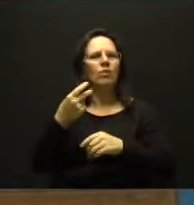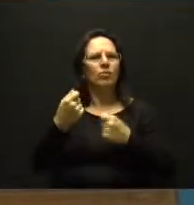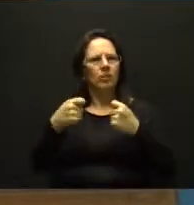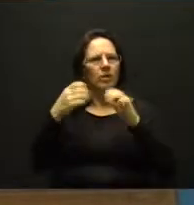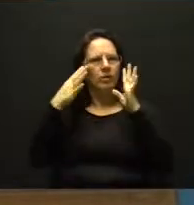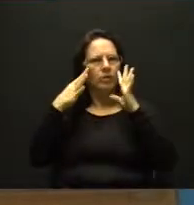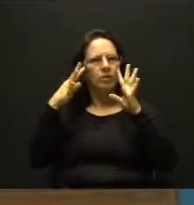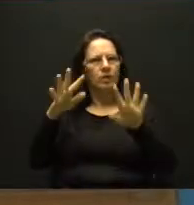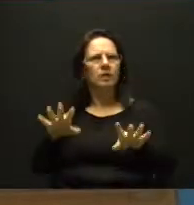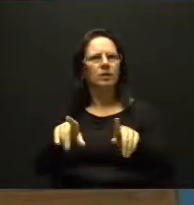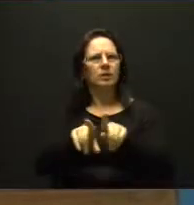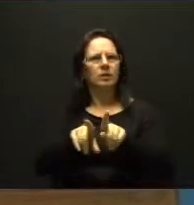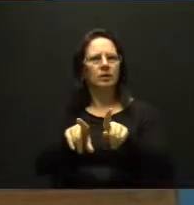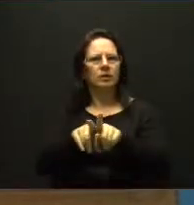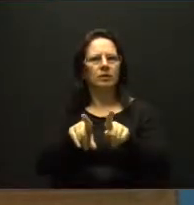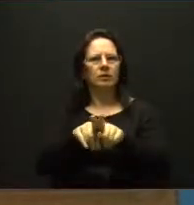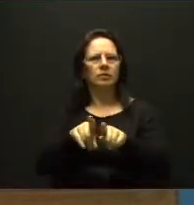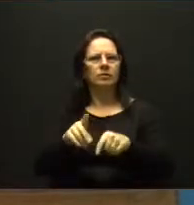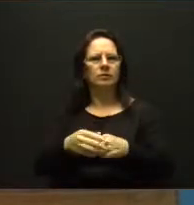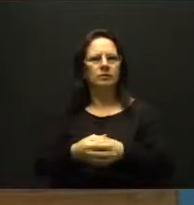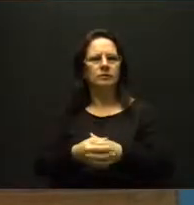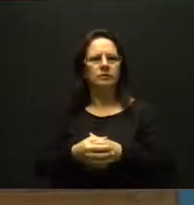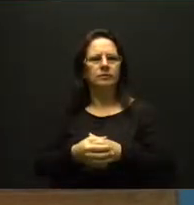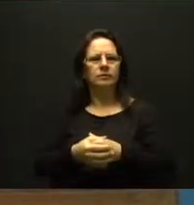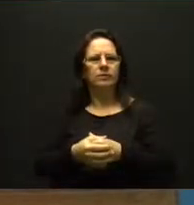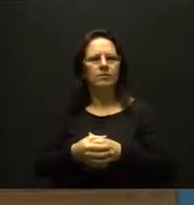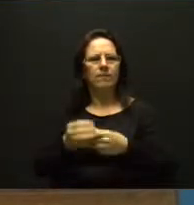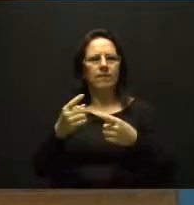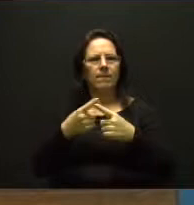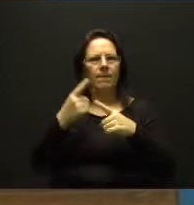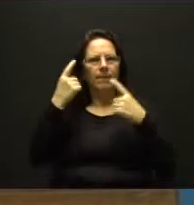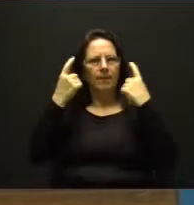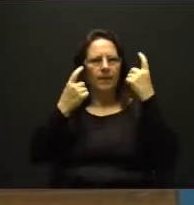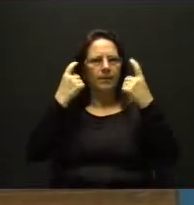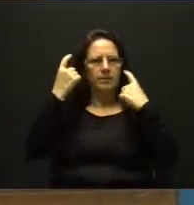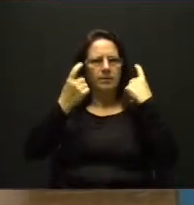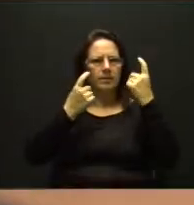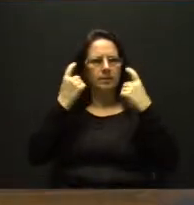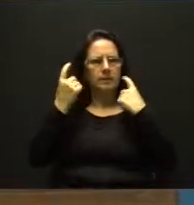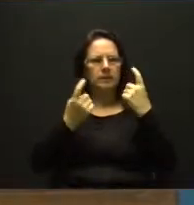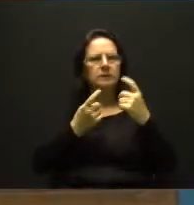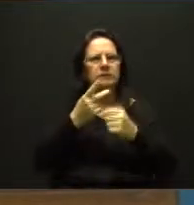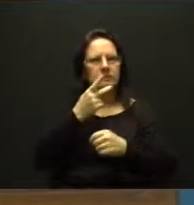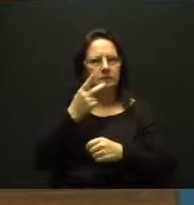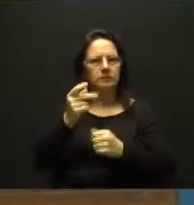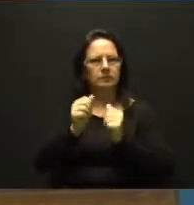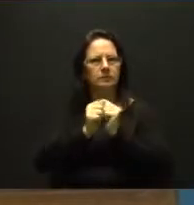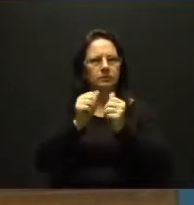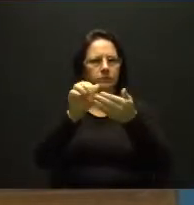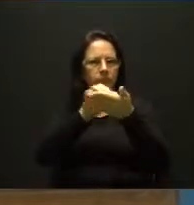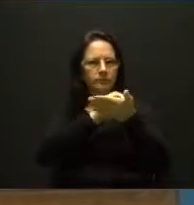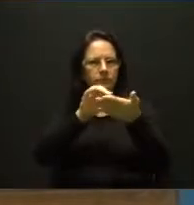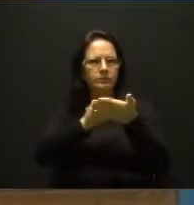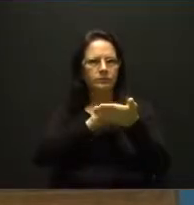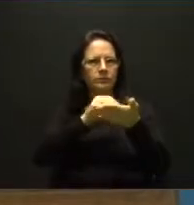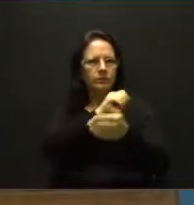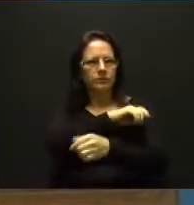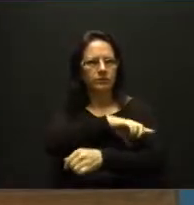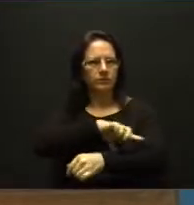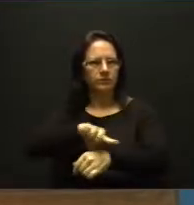vamos acompanhar de perto isso aí mas a preocupação com o tempo eu falarei hoje ainda com 50 educação gravar